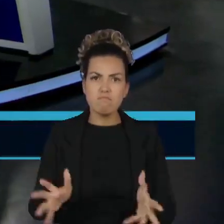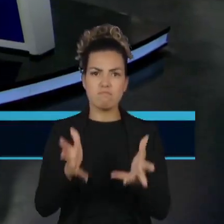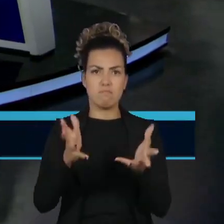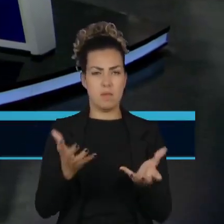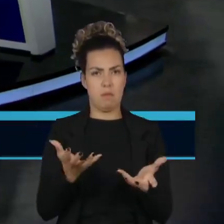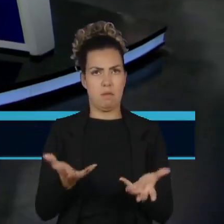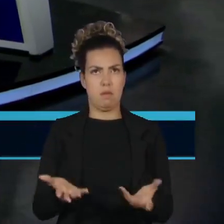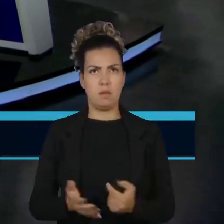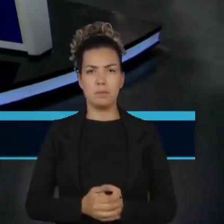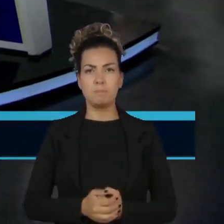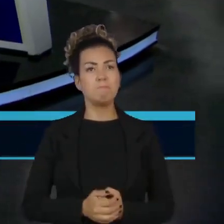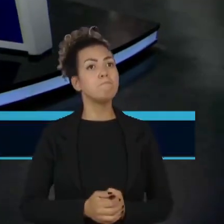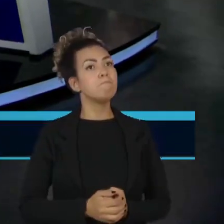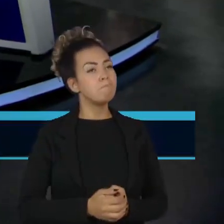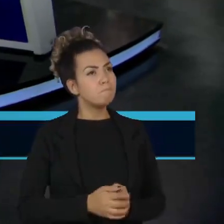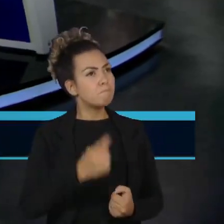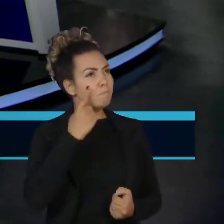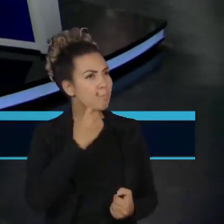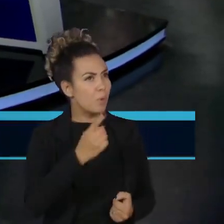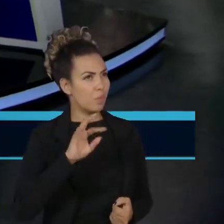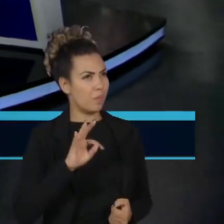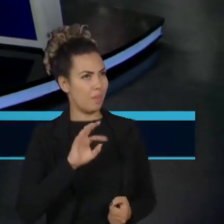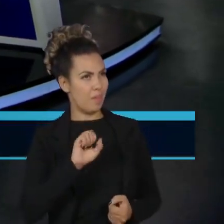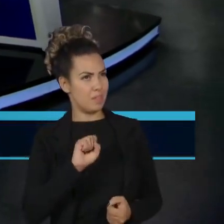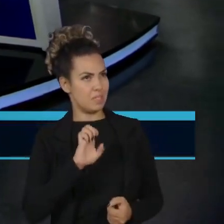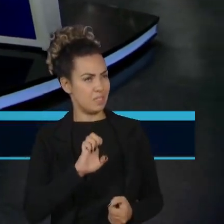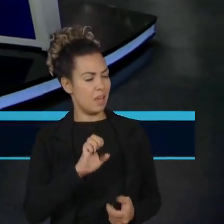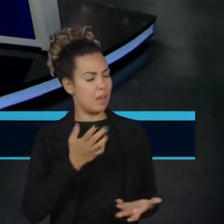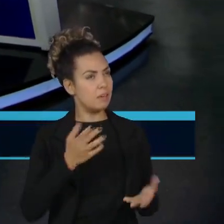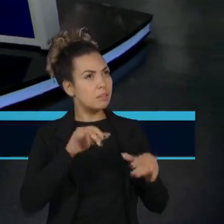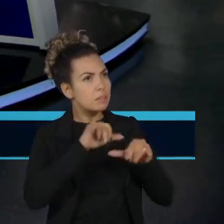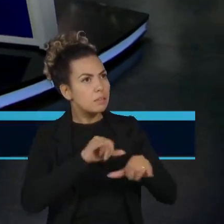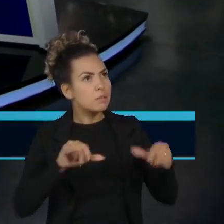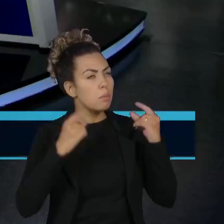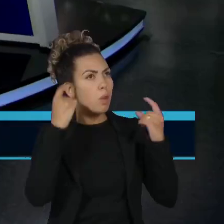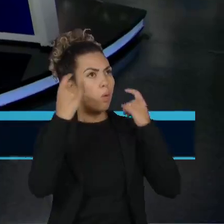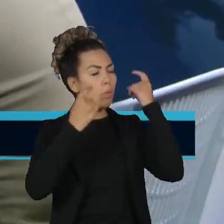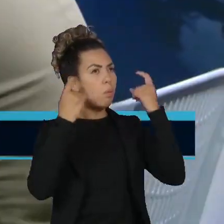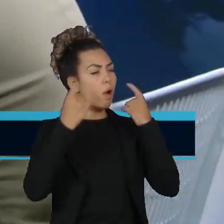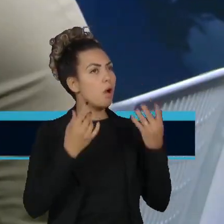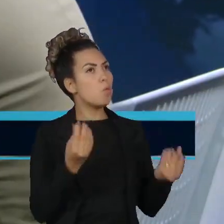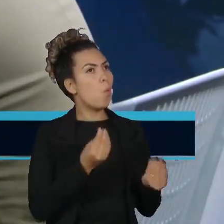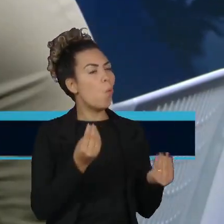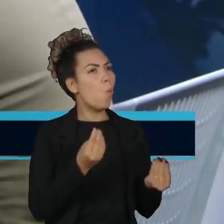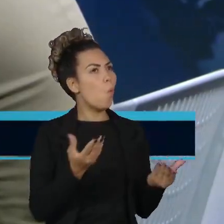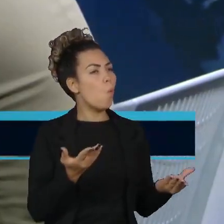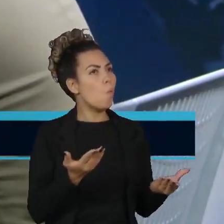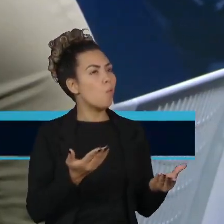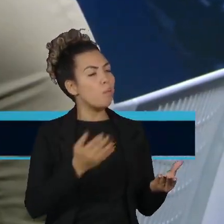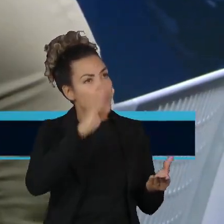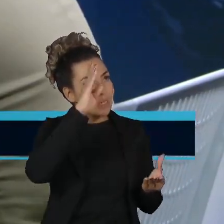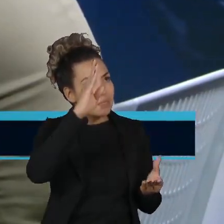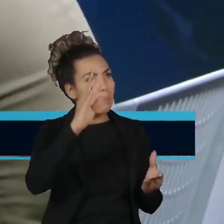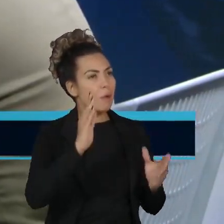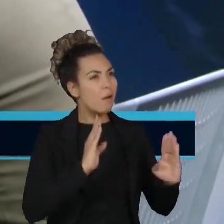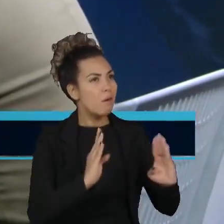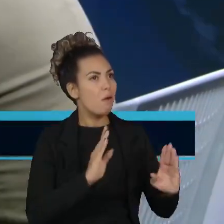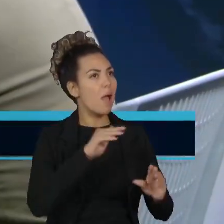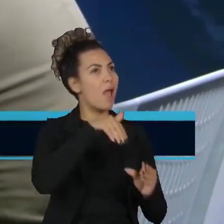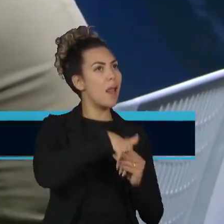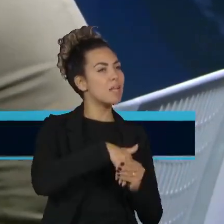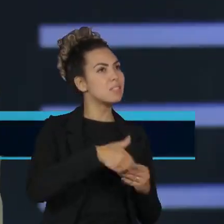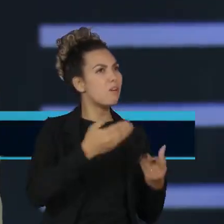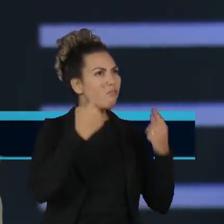Dimas, a decisão do TSE reflete as preocupações, né, com a segurança nas eleições e o estado da democracia no Brasil,